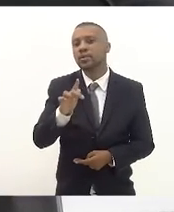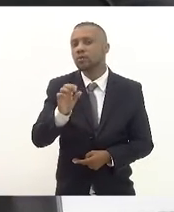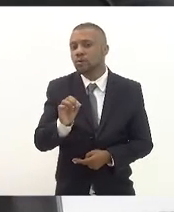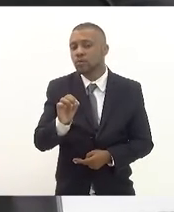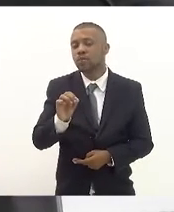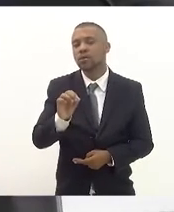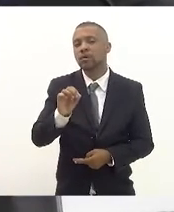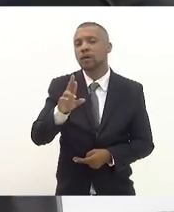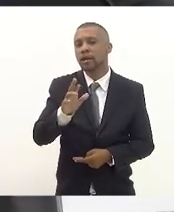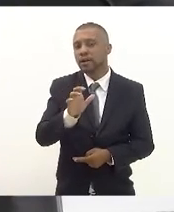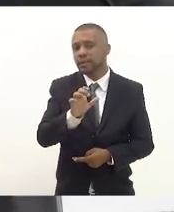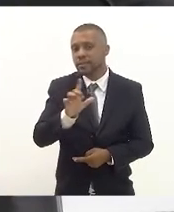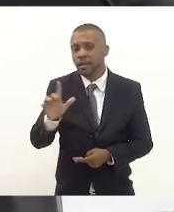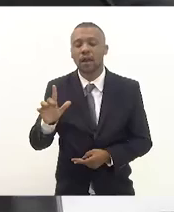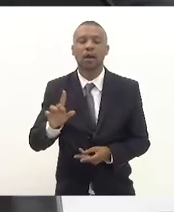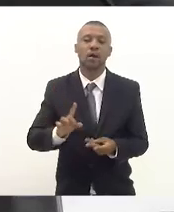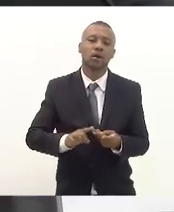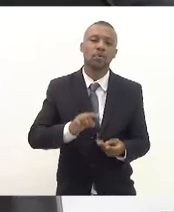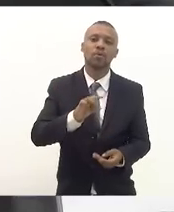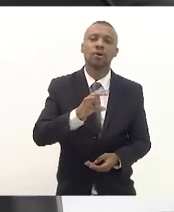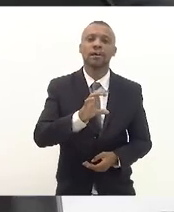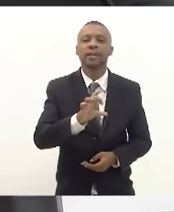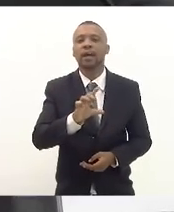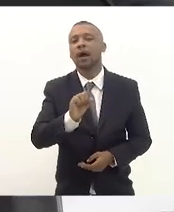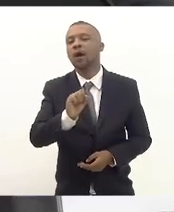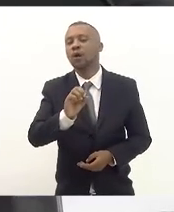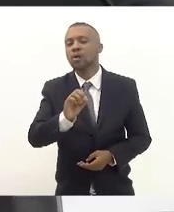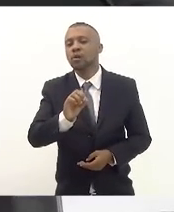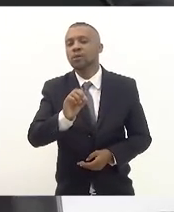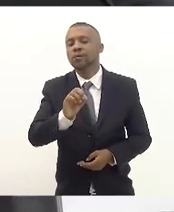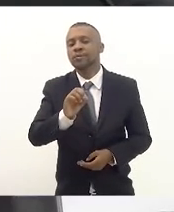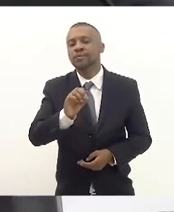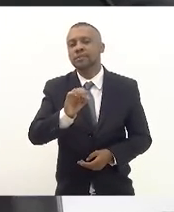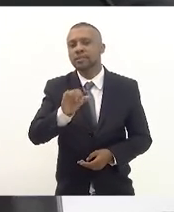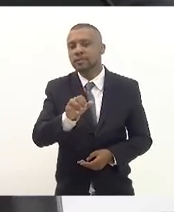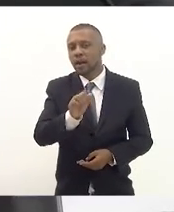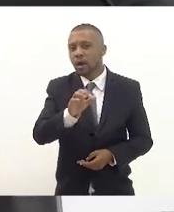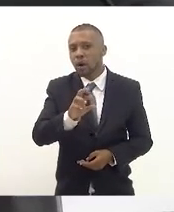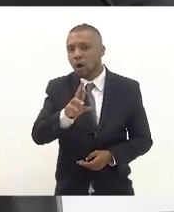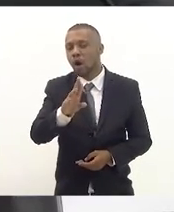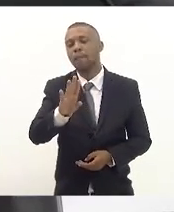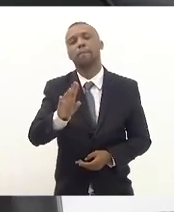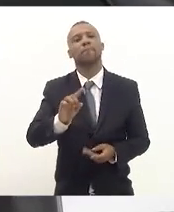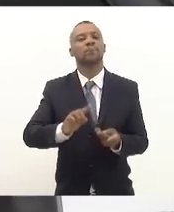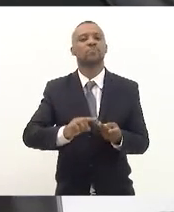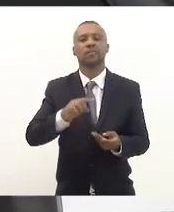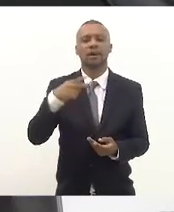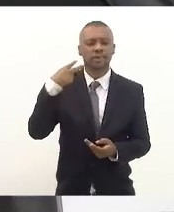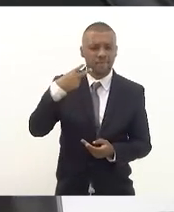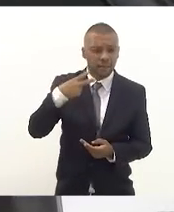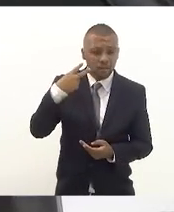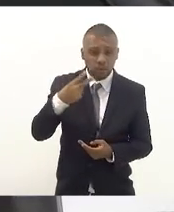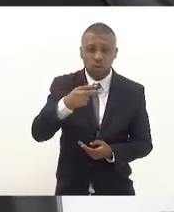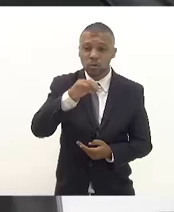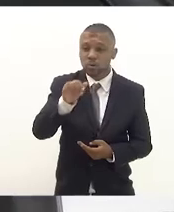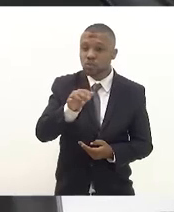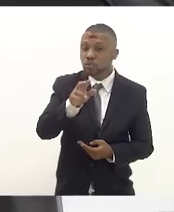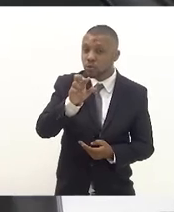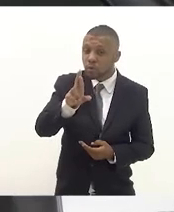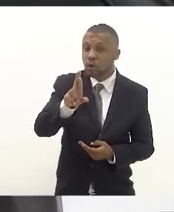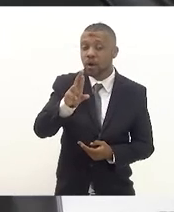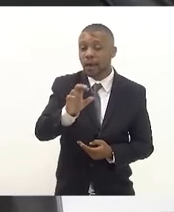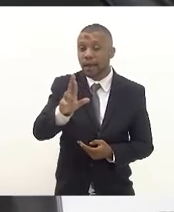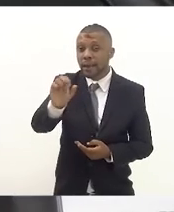Jacob Vereador Vítor Vereador Junior Reis mágica o e todos os